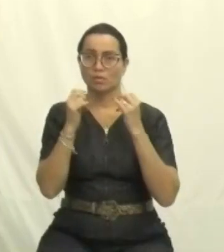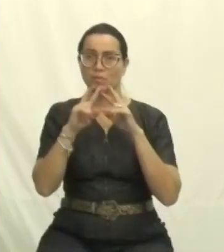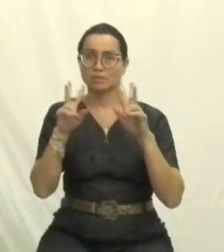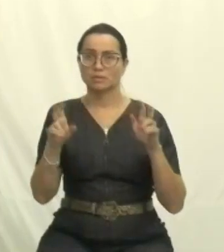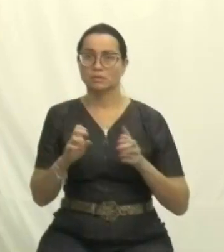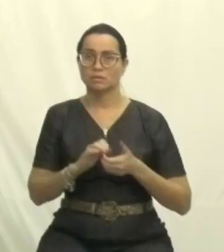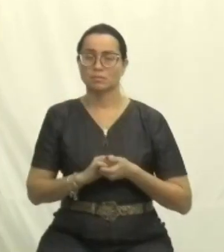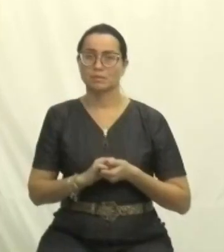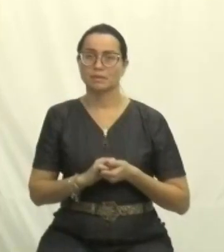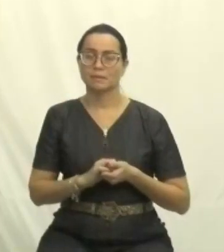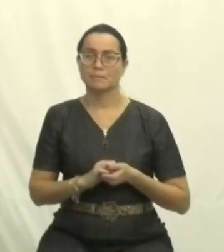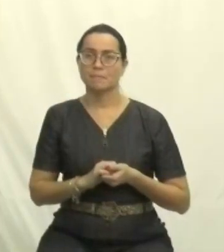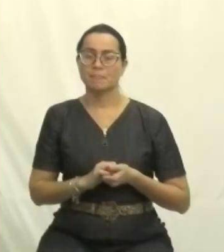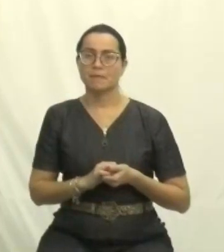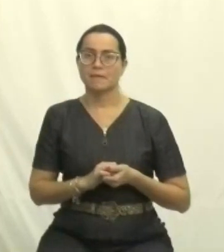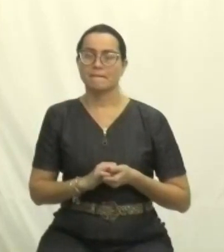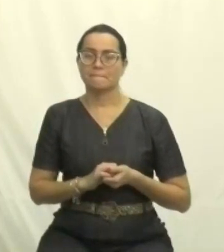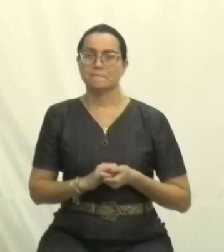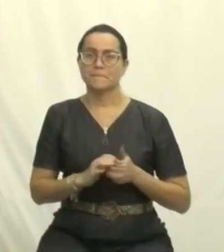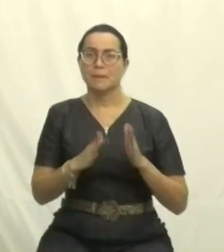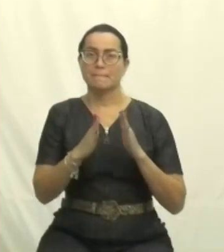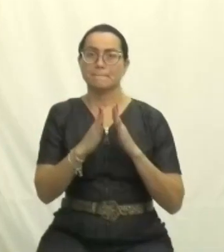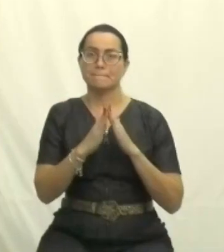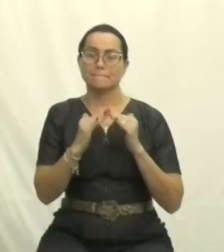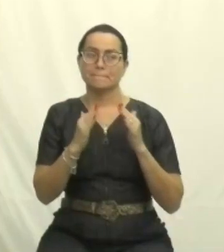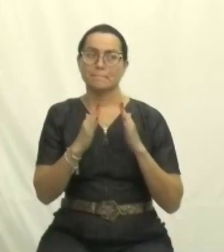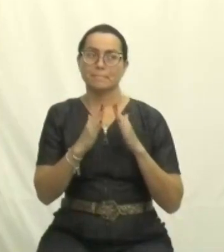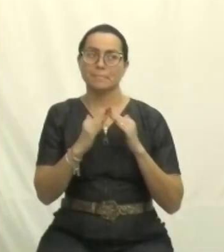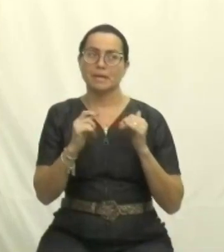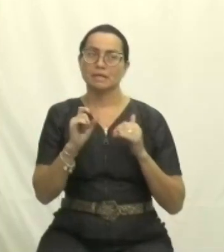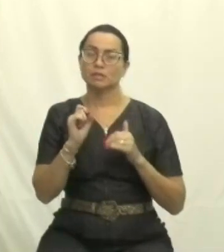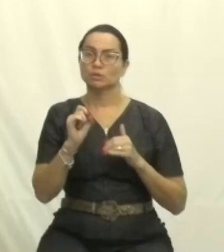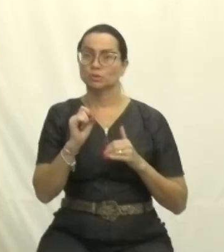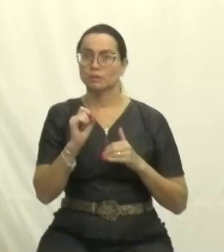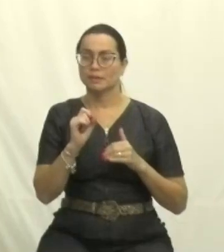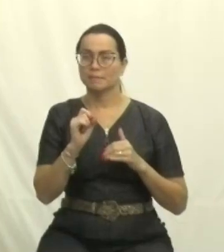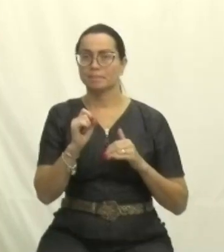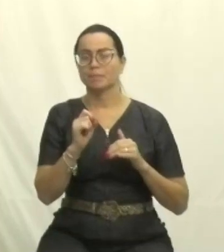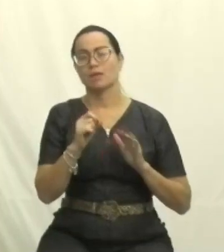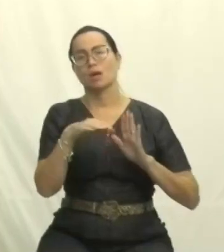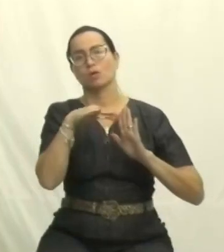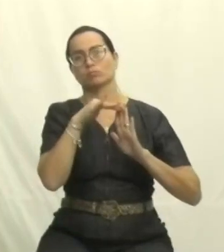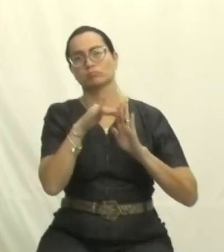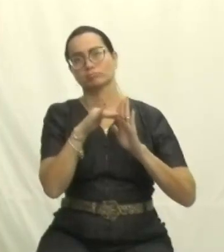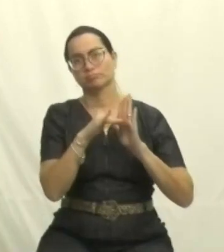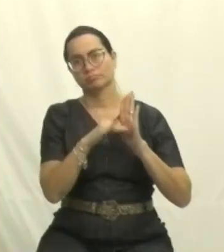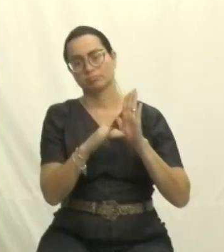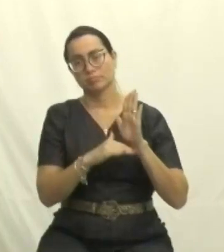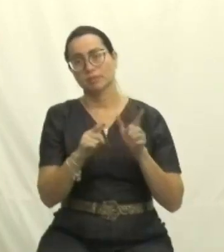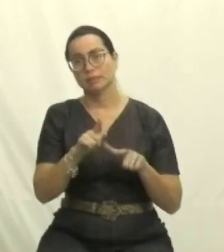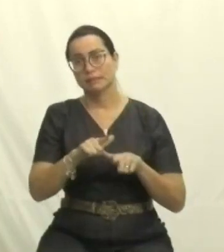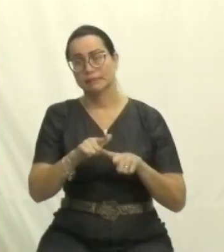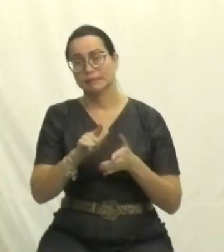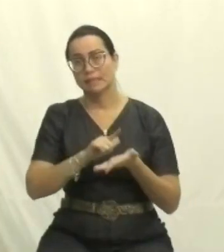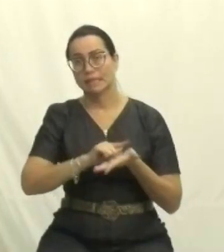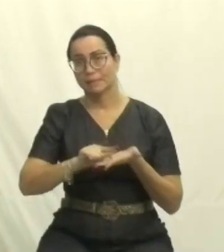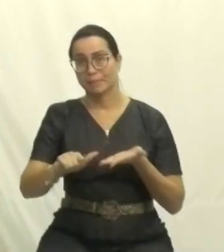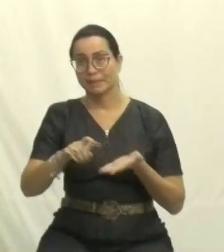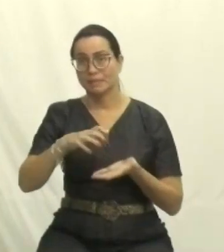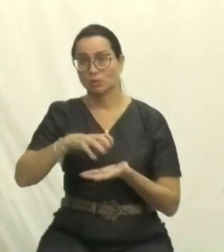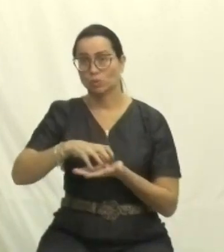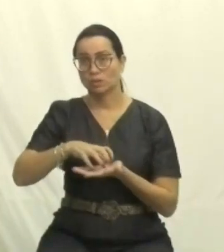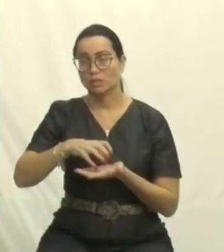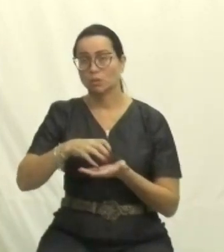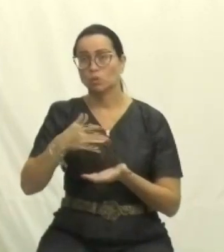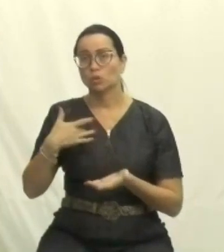informações. Que encaminhe o cronograma de manutenção e limpeza das unidades de saúde do município de Criciúma, bem como a lista